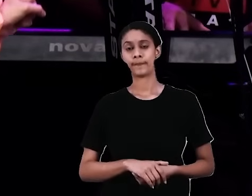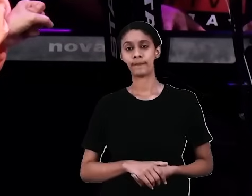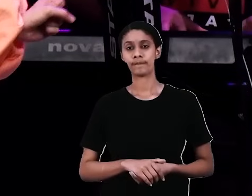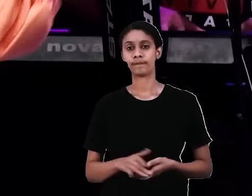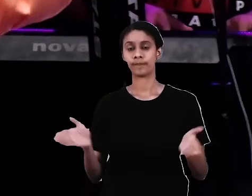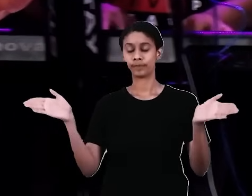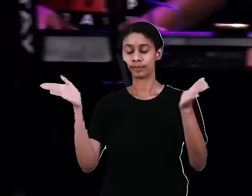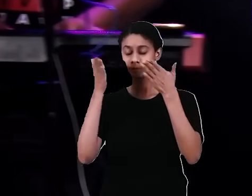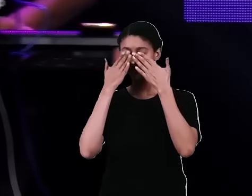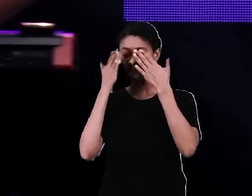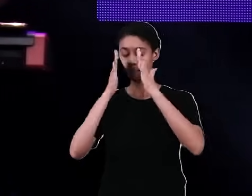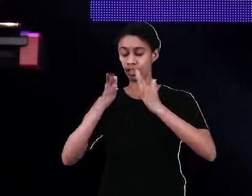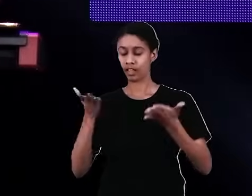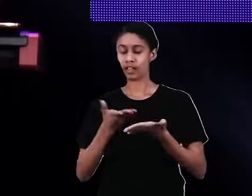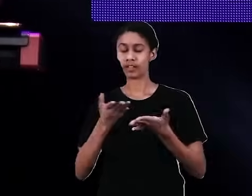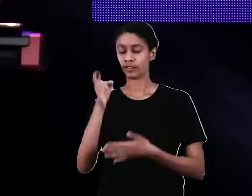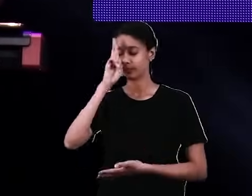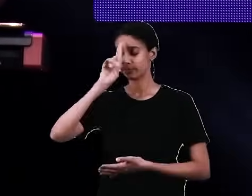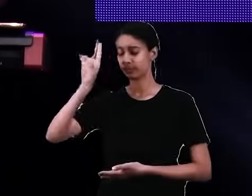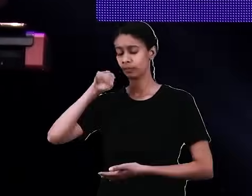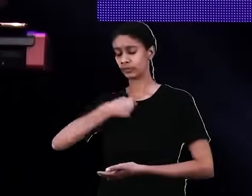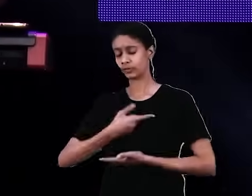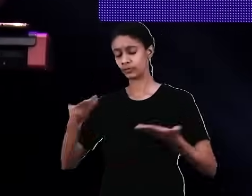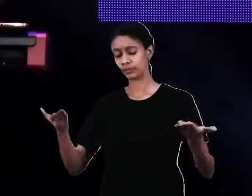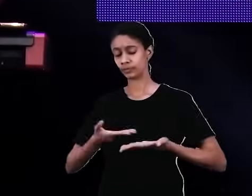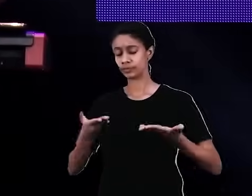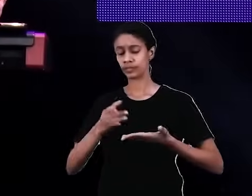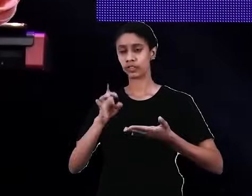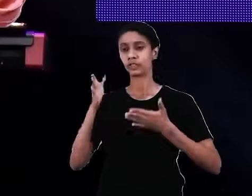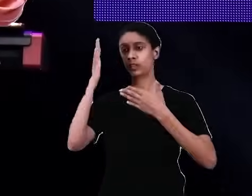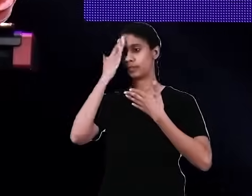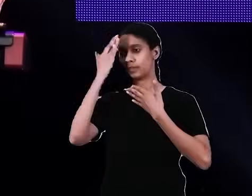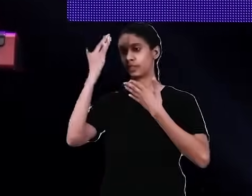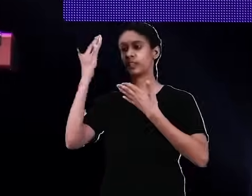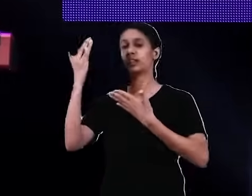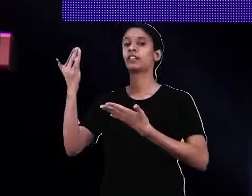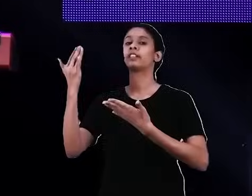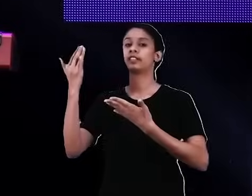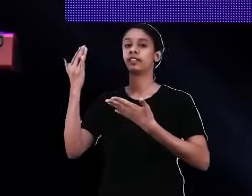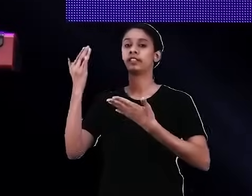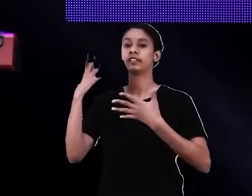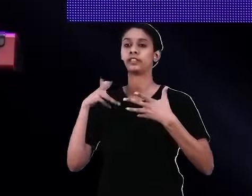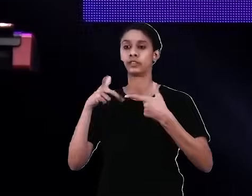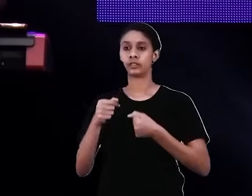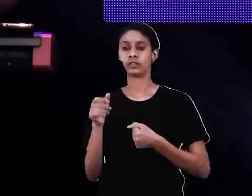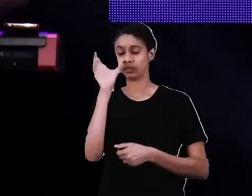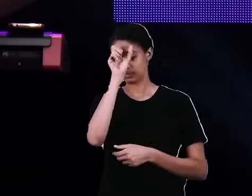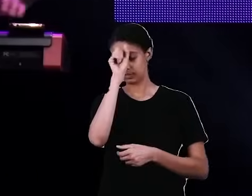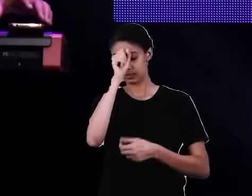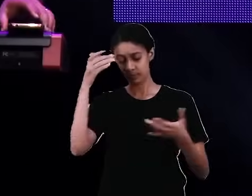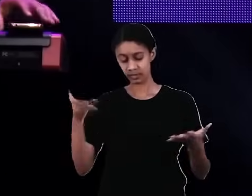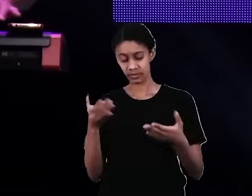Feche seus olhos, Senhor. Nós estamos aqui, Pai. Só para te agradecer, Senhor, o quanto nós aprendemos esse ano. Deus, muito